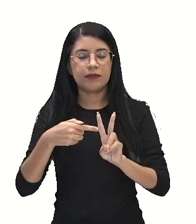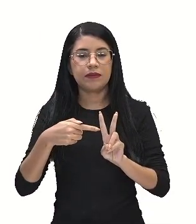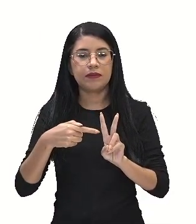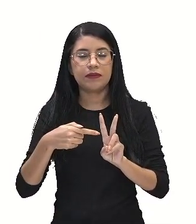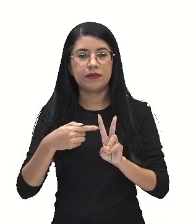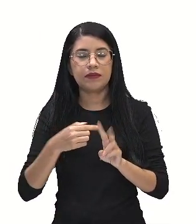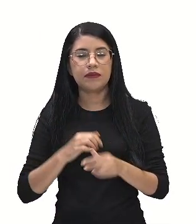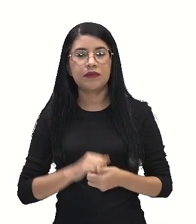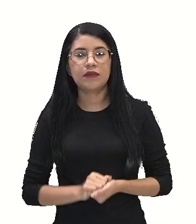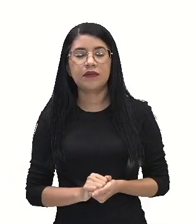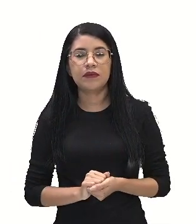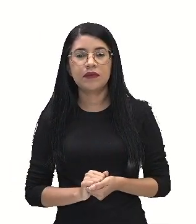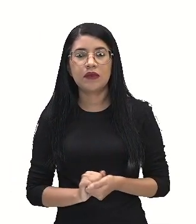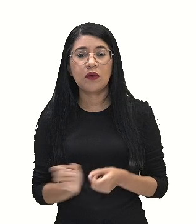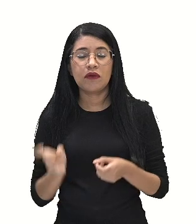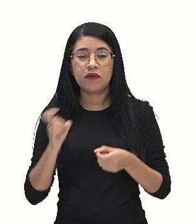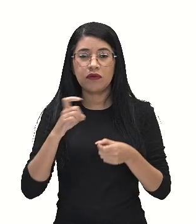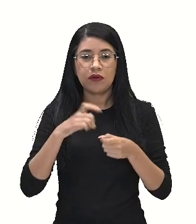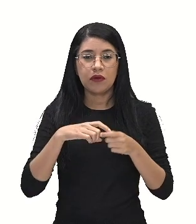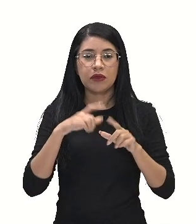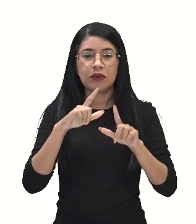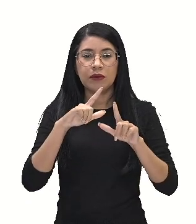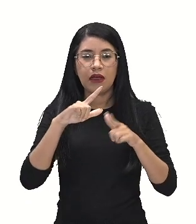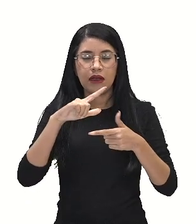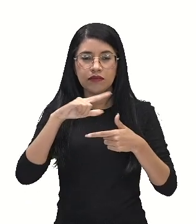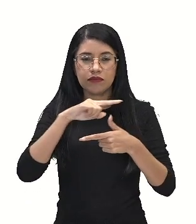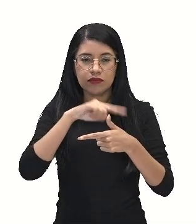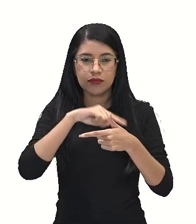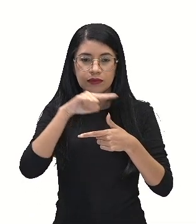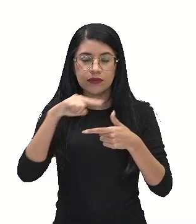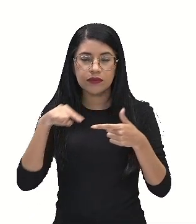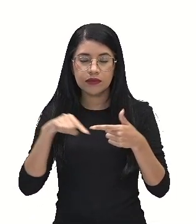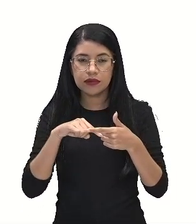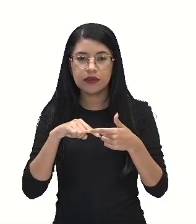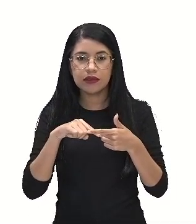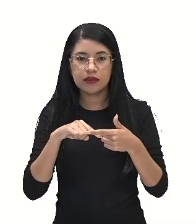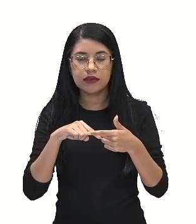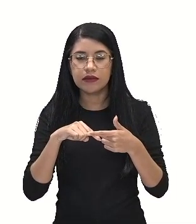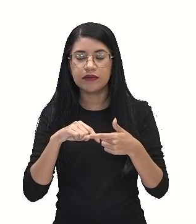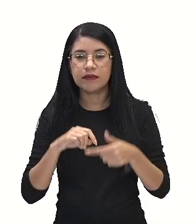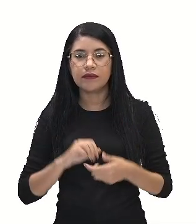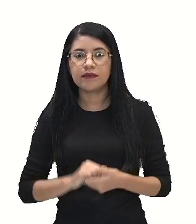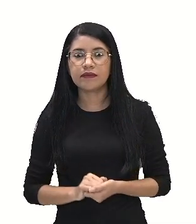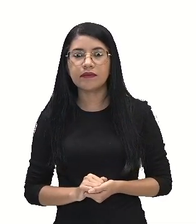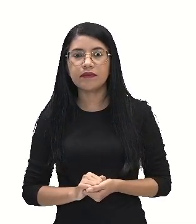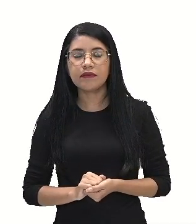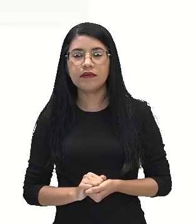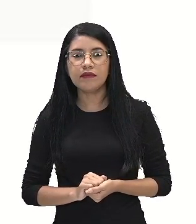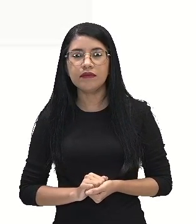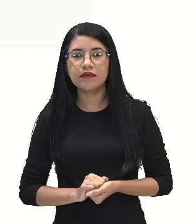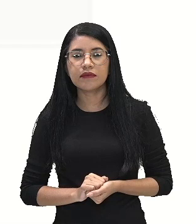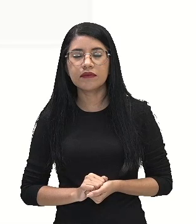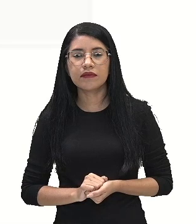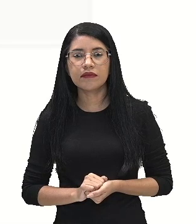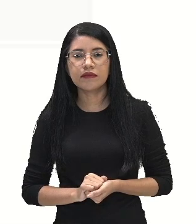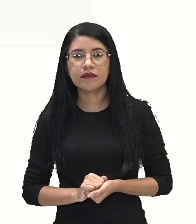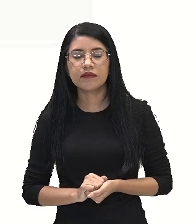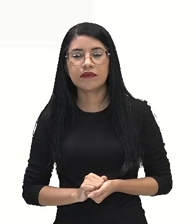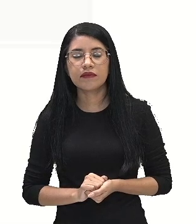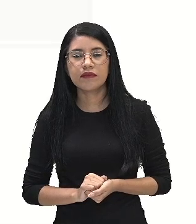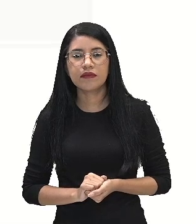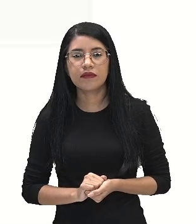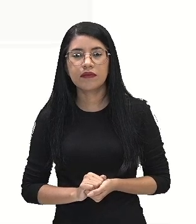nosso triângulo, que não acabou ainda não, tá? 5 raiz de 7 é o